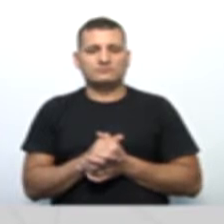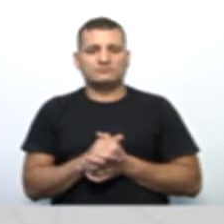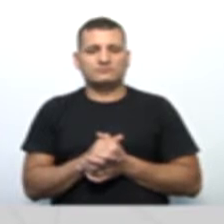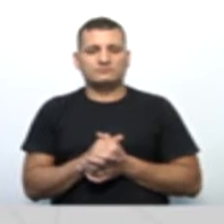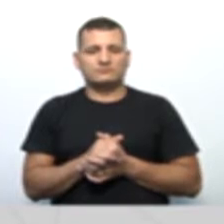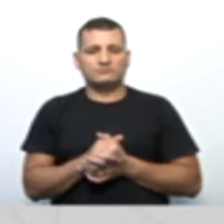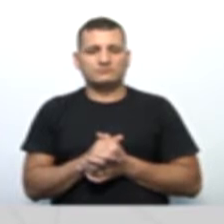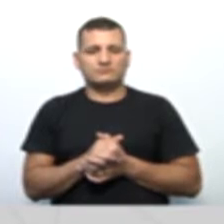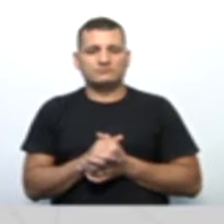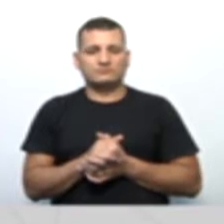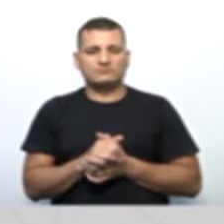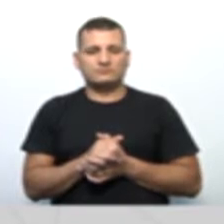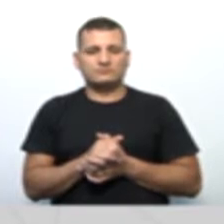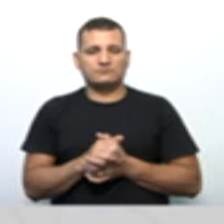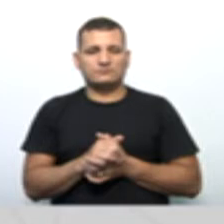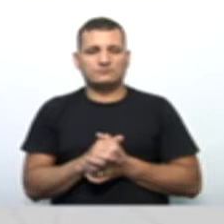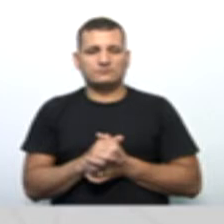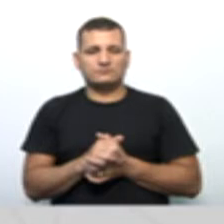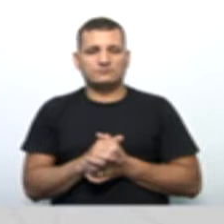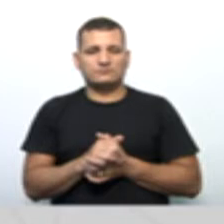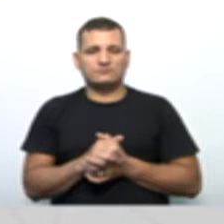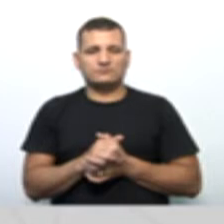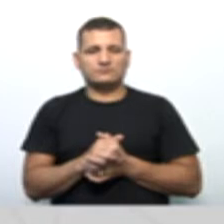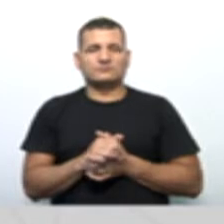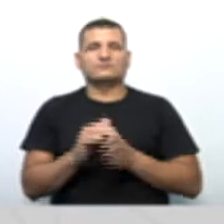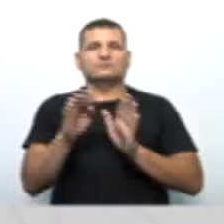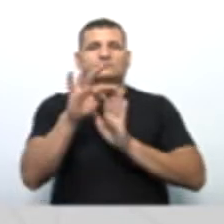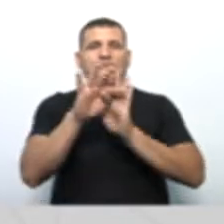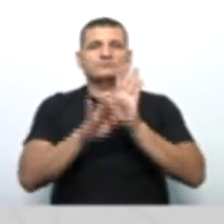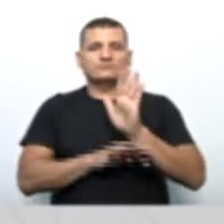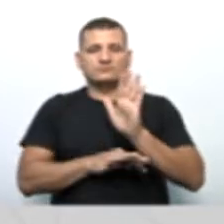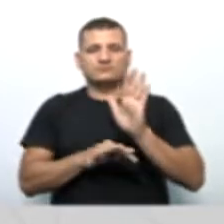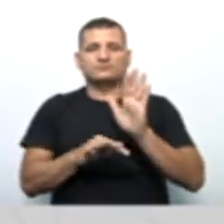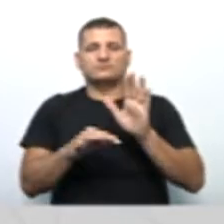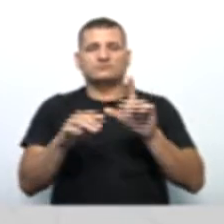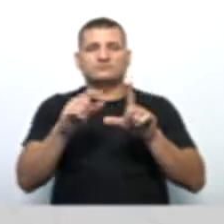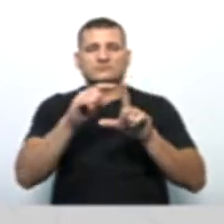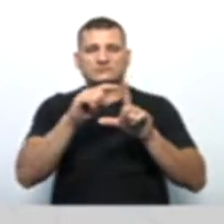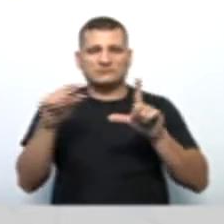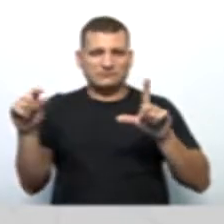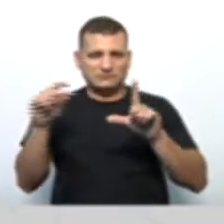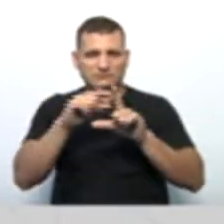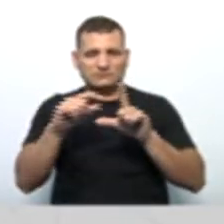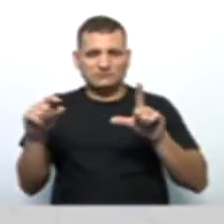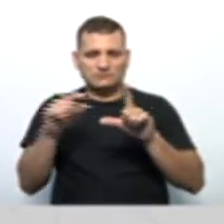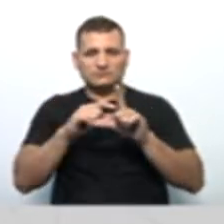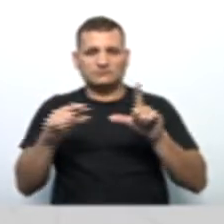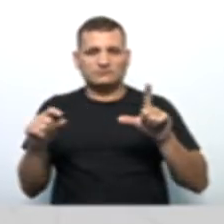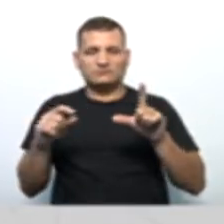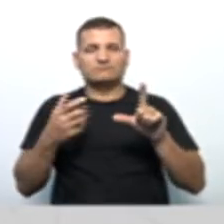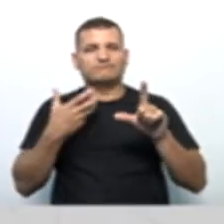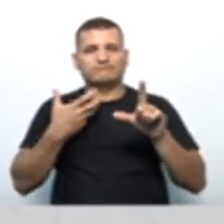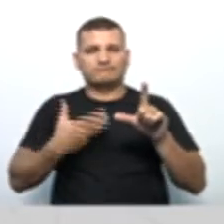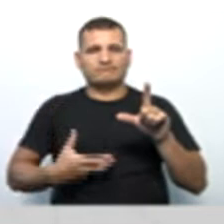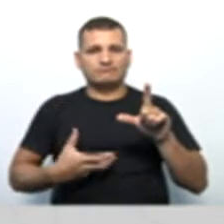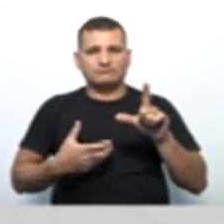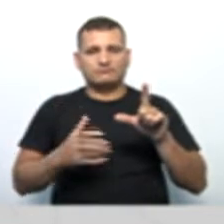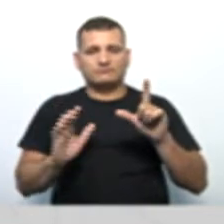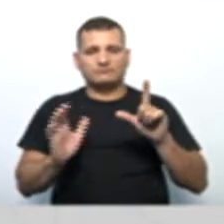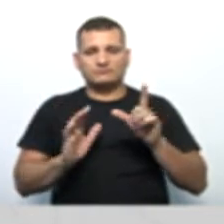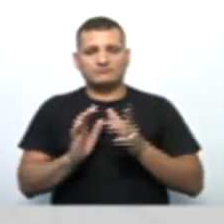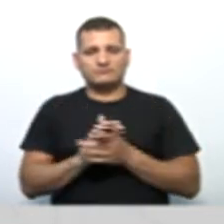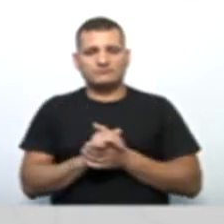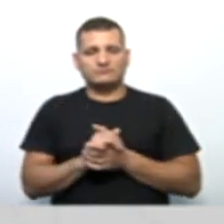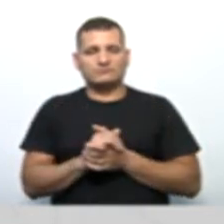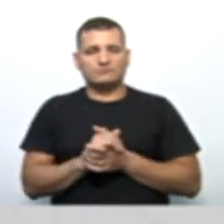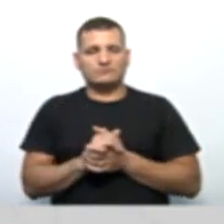na final o texto ele começa e vai até outra bola então isso aqui é um texto cansativo que as pessoas não vão querer tá olhando